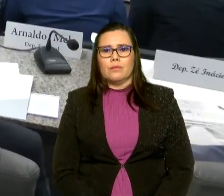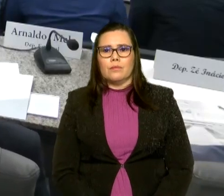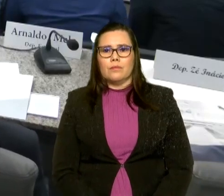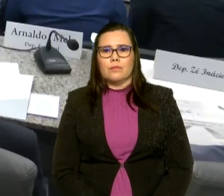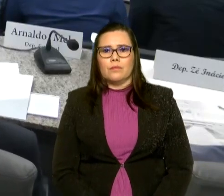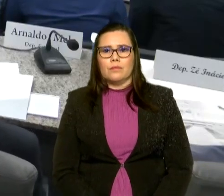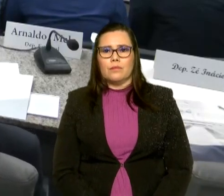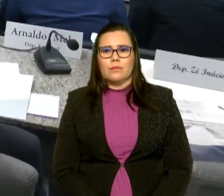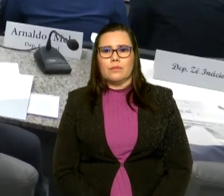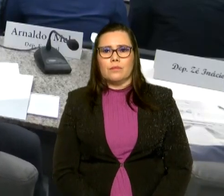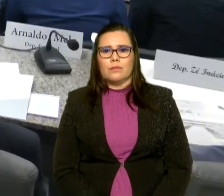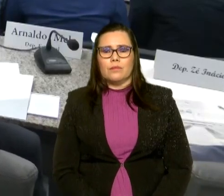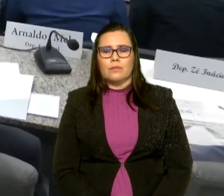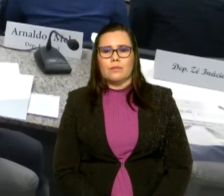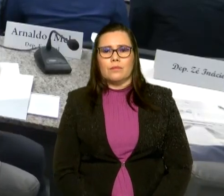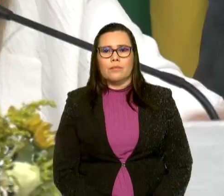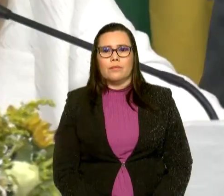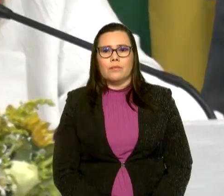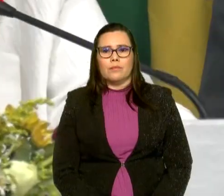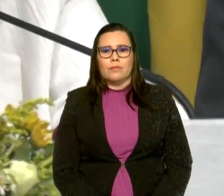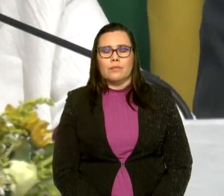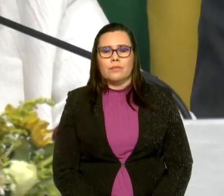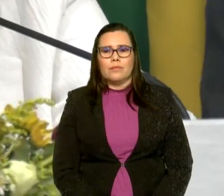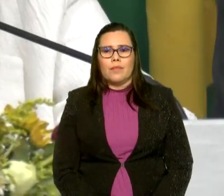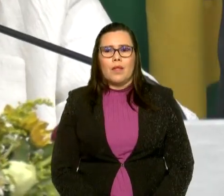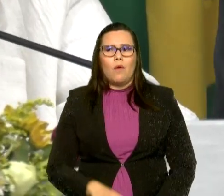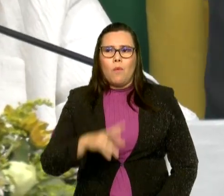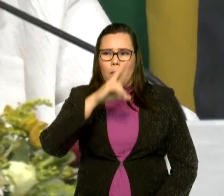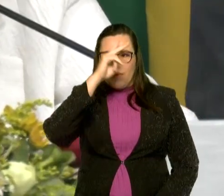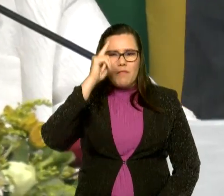O nosso prefeito dispensou a fala.